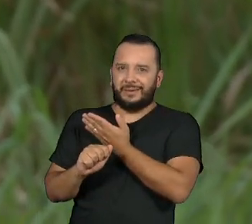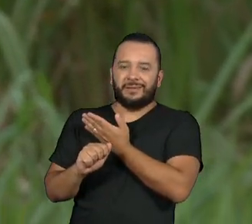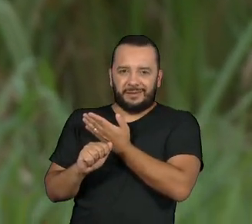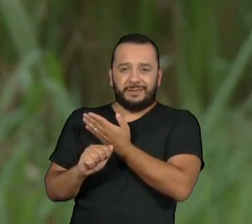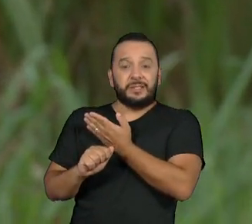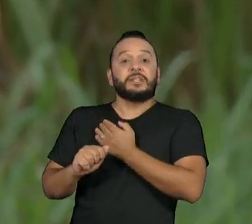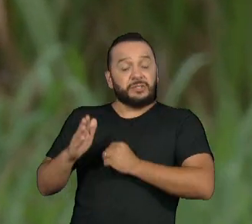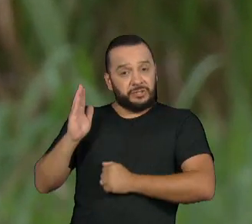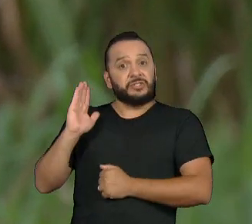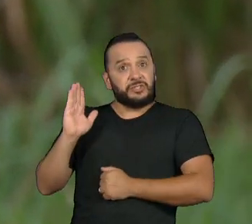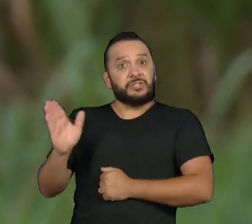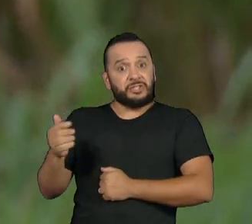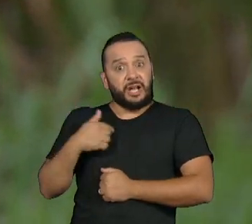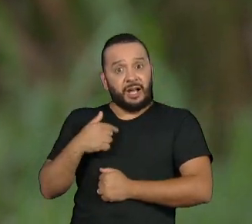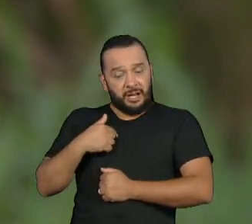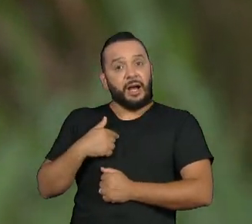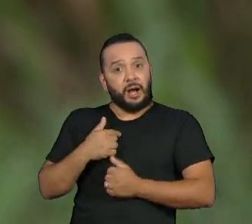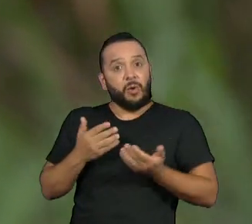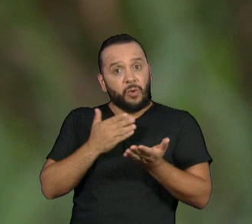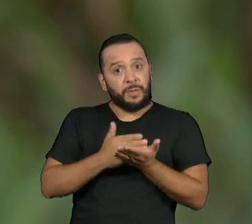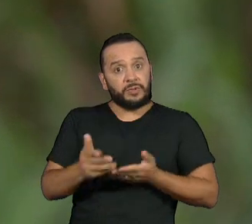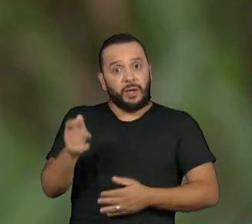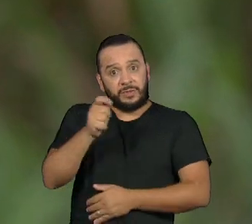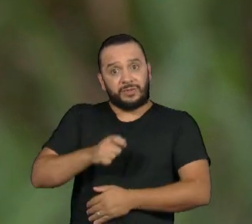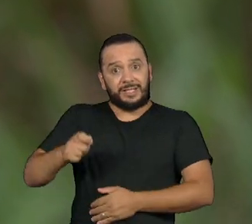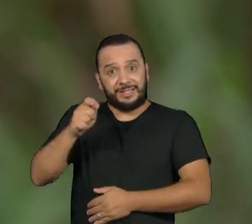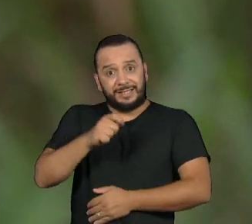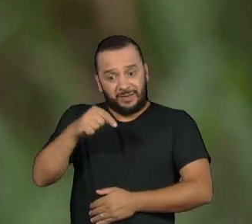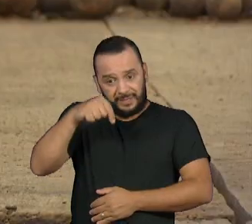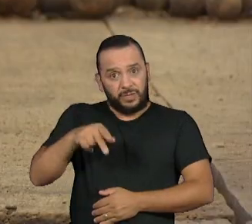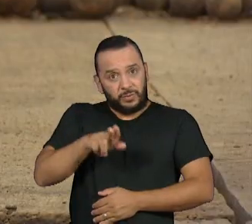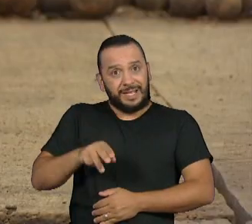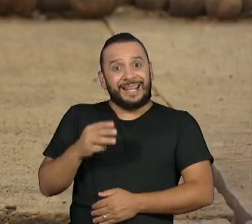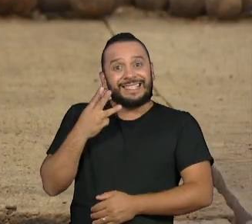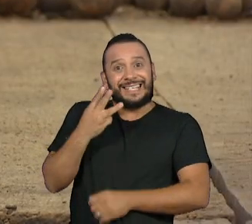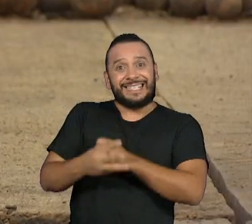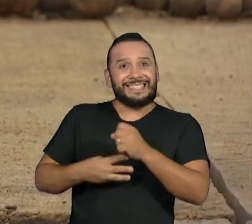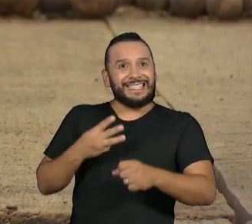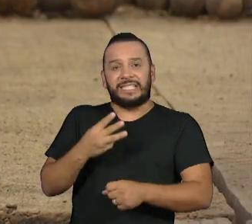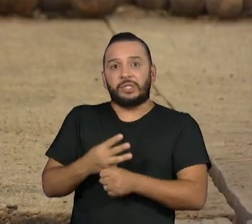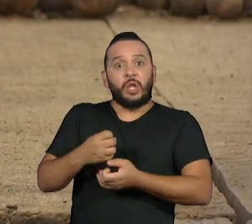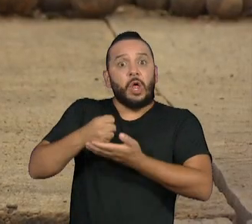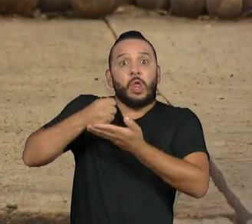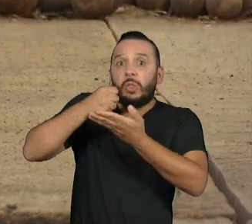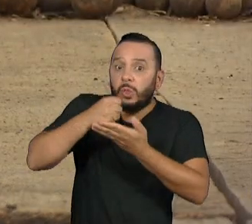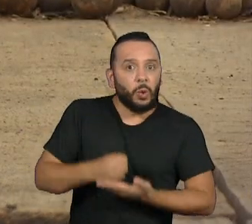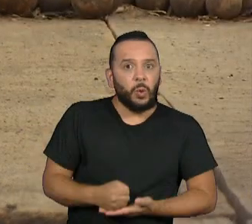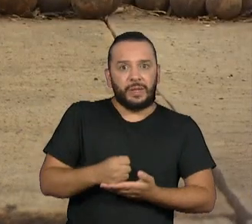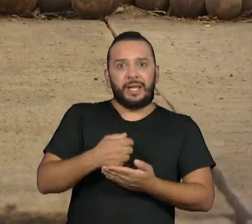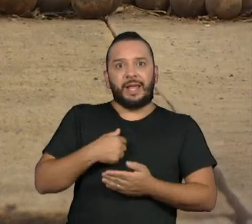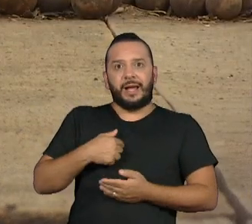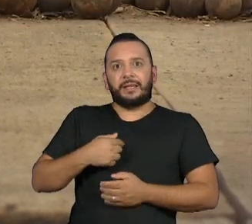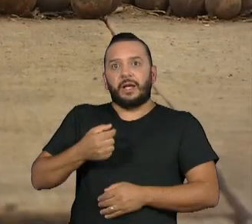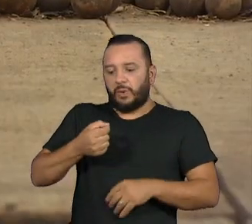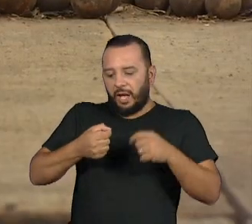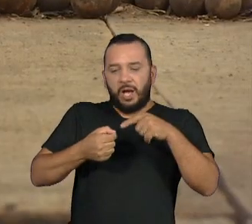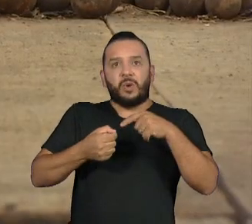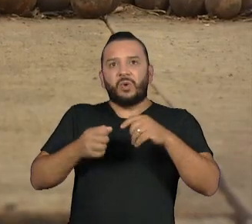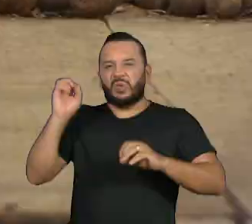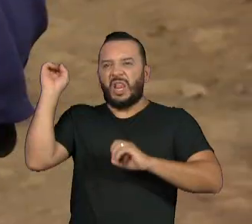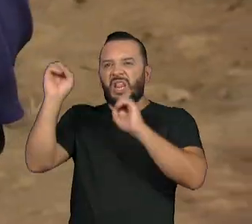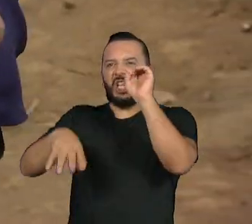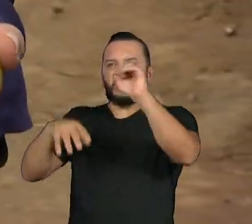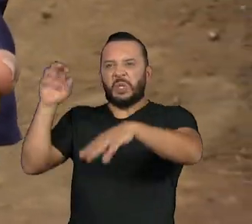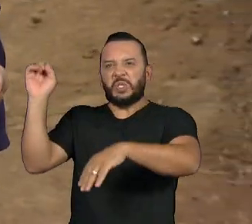à cadeia produtiva da associação há 3 anos. Toneladas do caroço, que antes iam para o